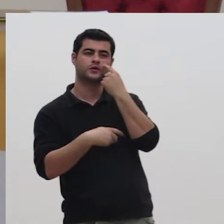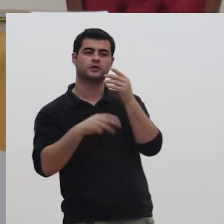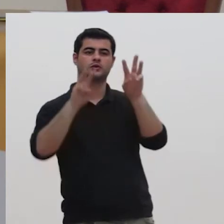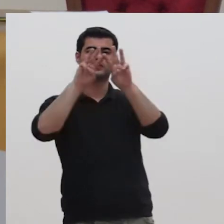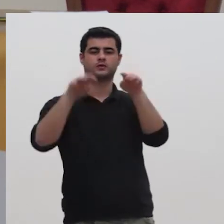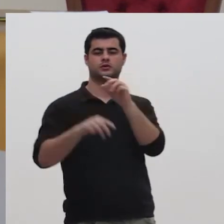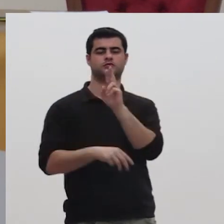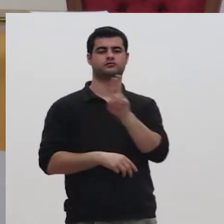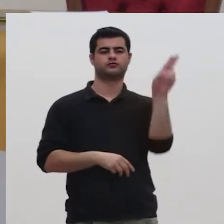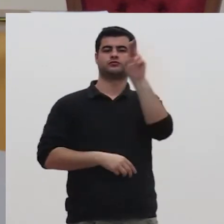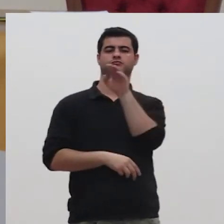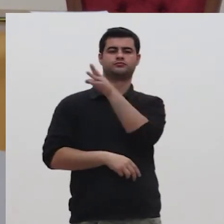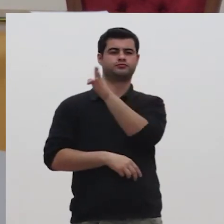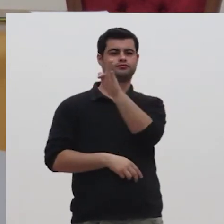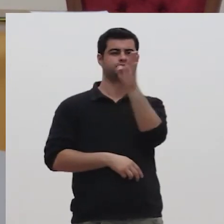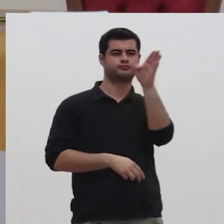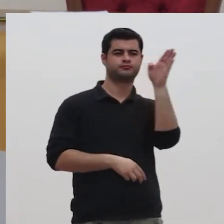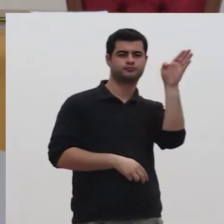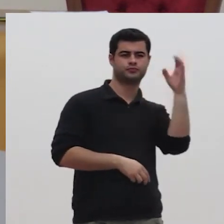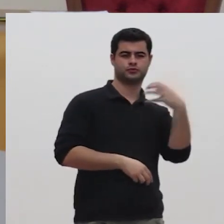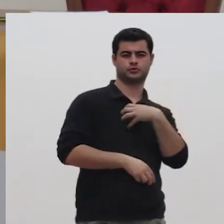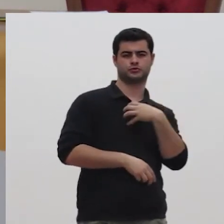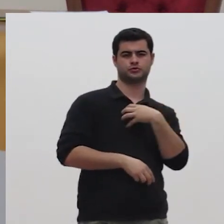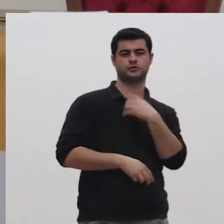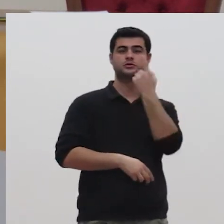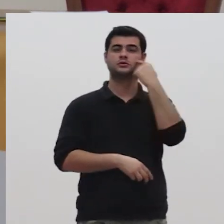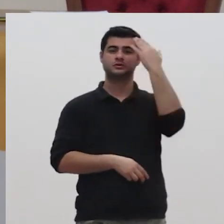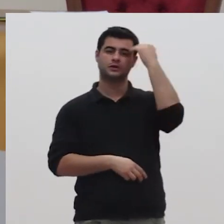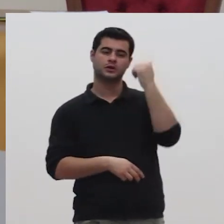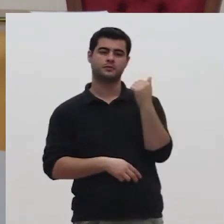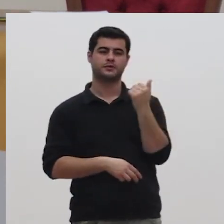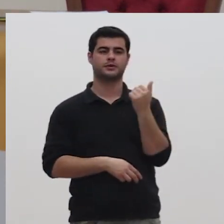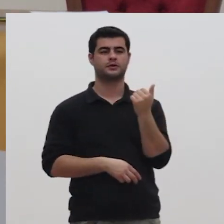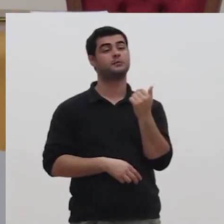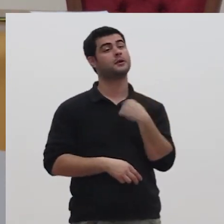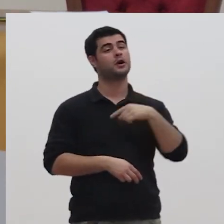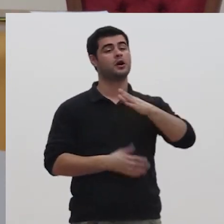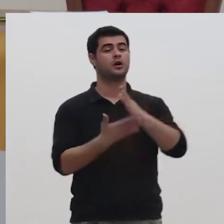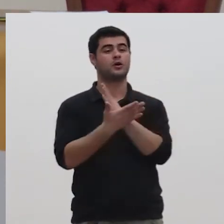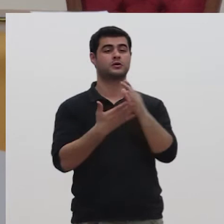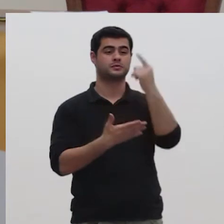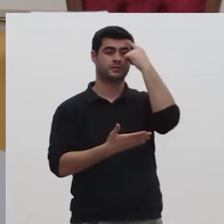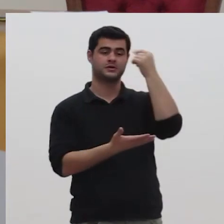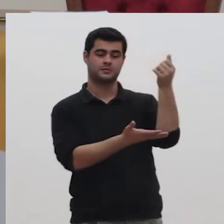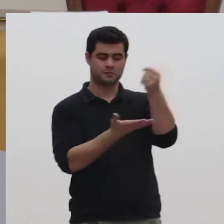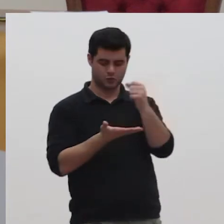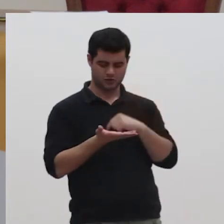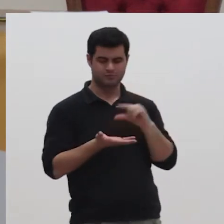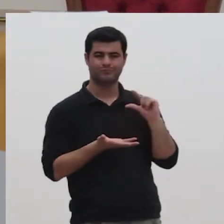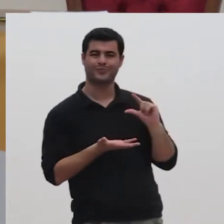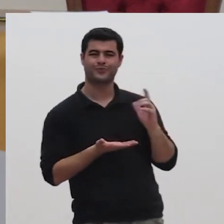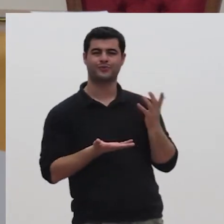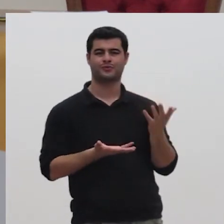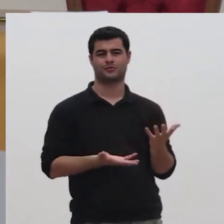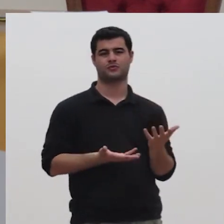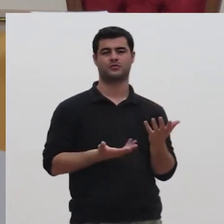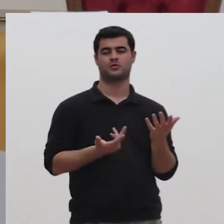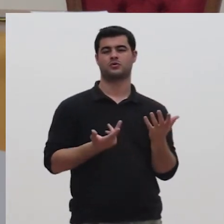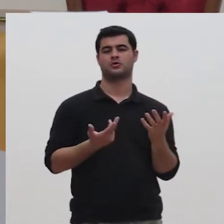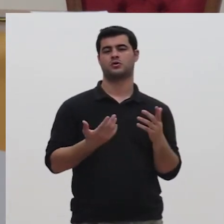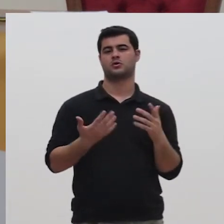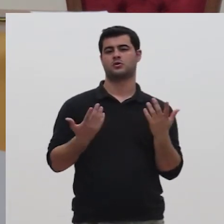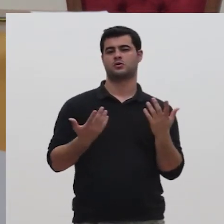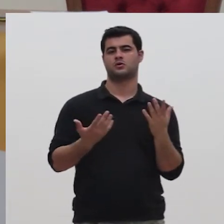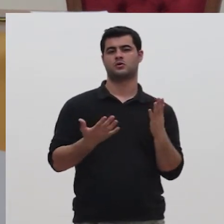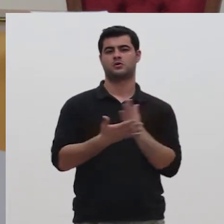visita um programa nota 4, eles protestam porque acham que a proporção de bolsas é pequena, porque estão valorizando os programas 6